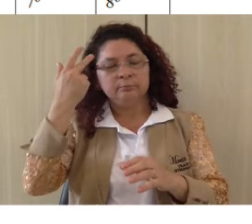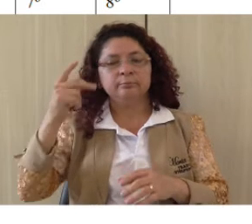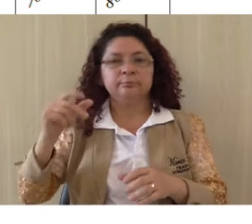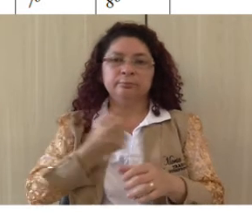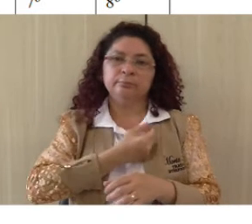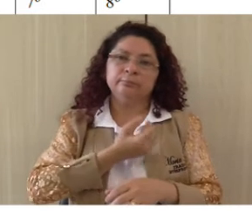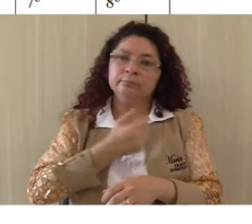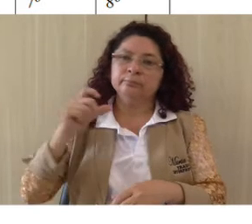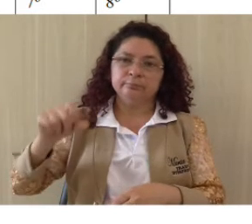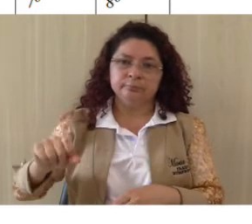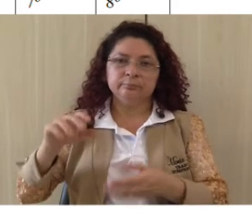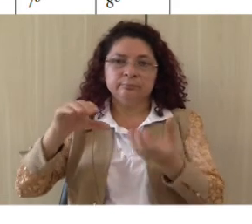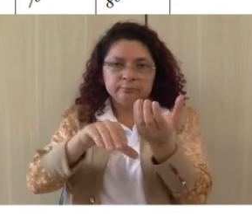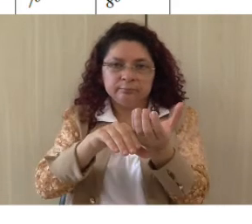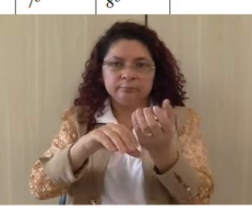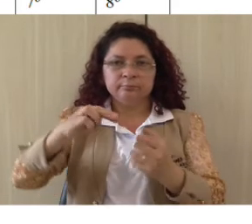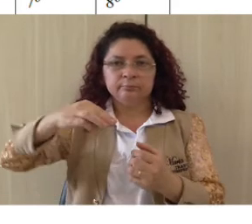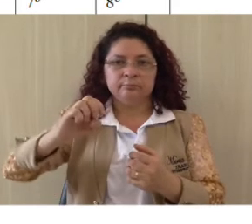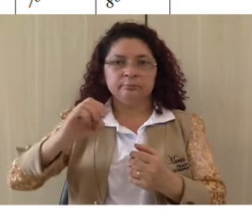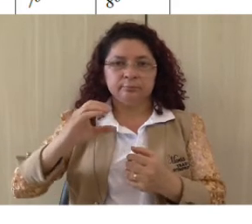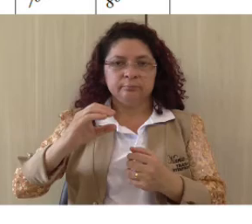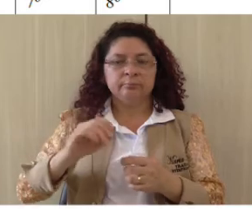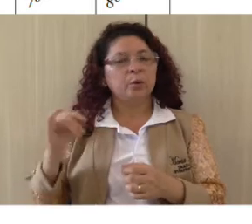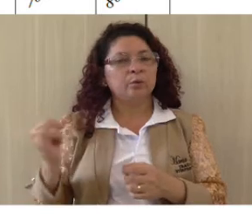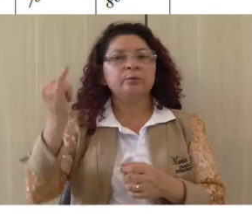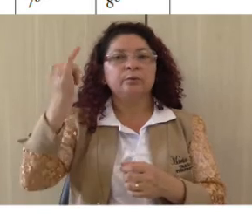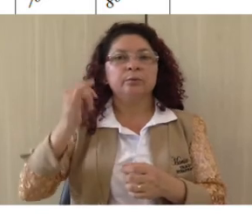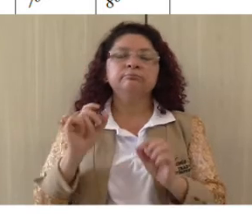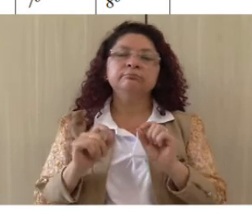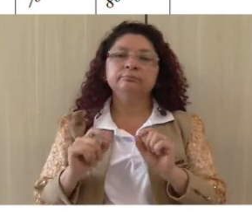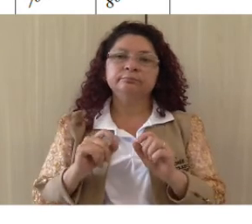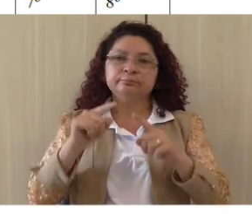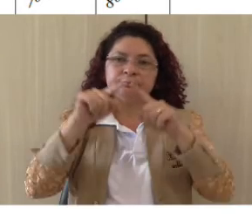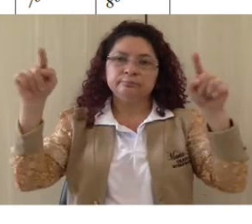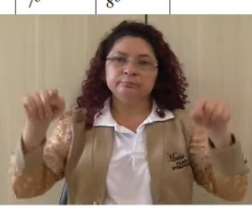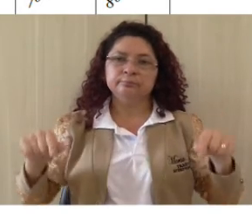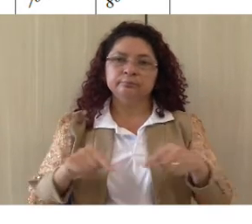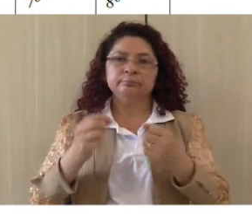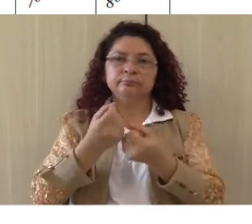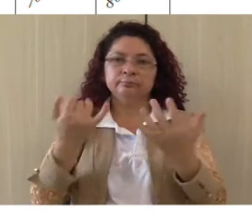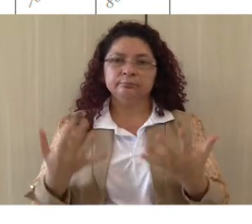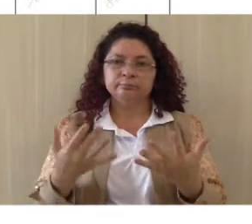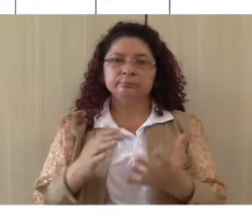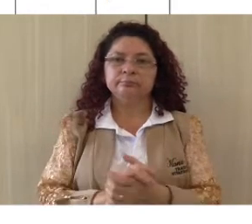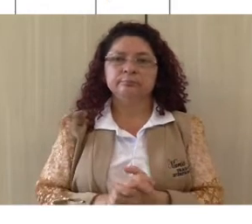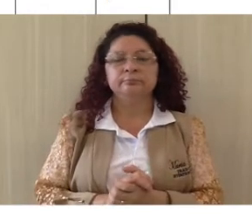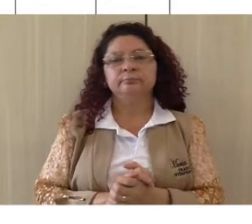de 2017, MEC, conforme ordem de prioridade constante no quadro abaixo.